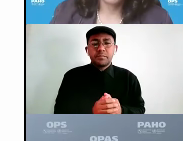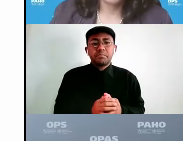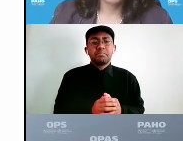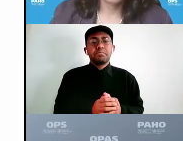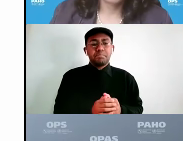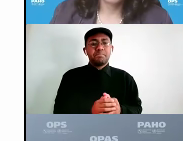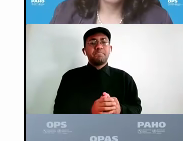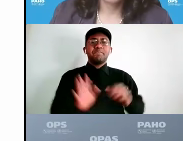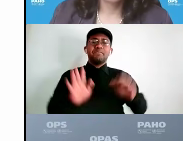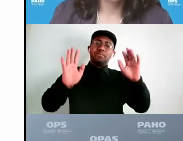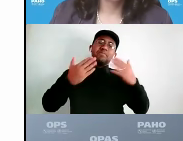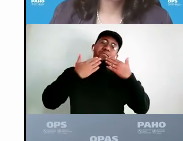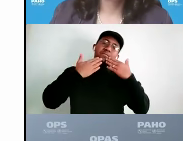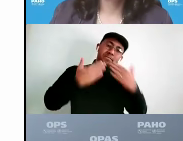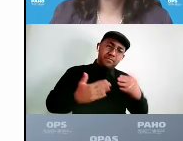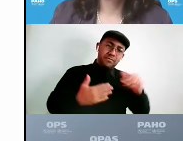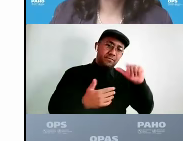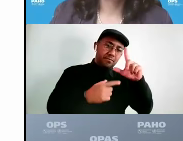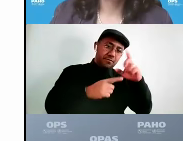Obrigado, Alex.